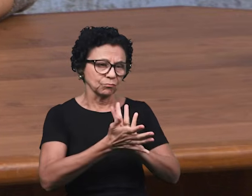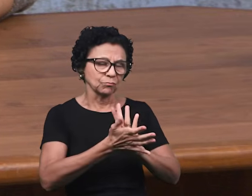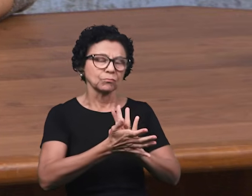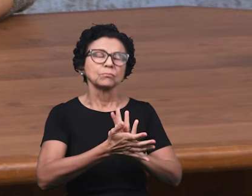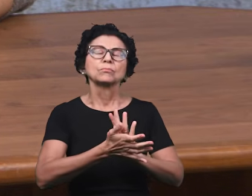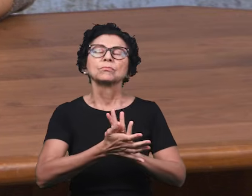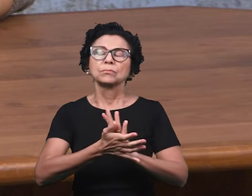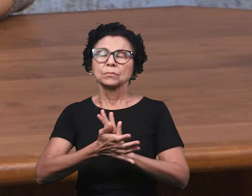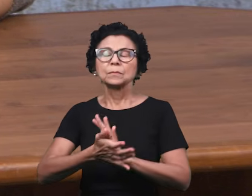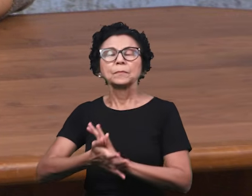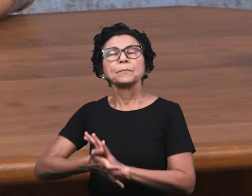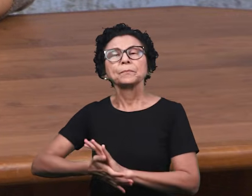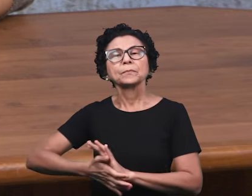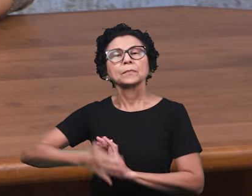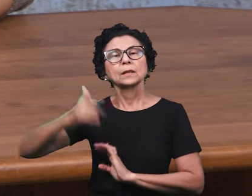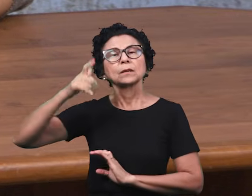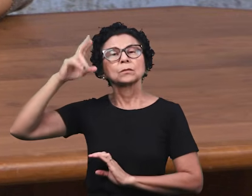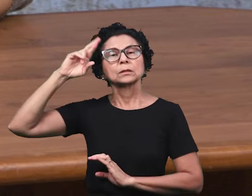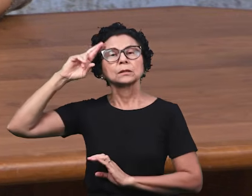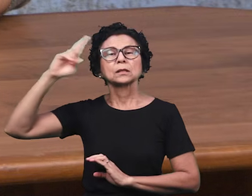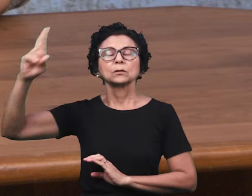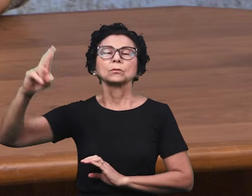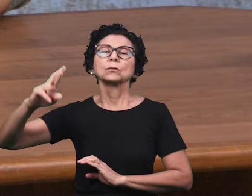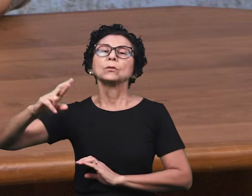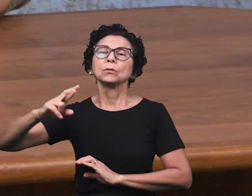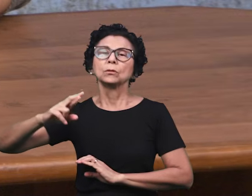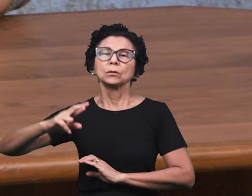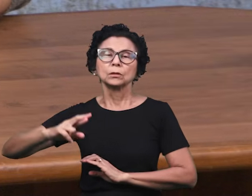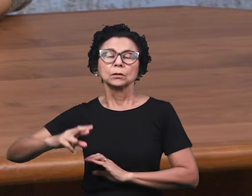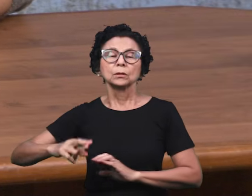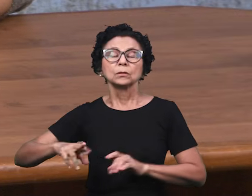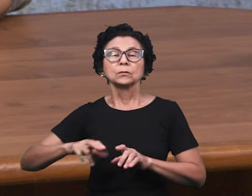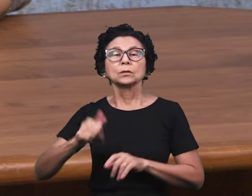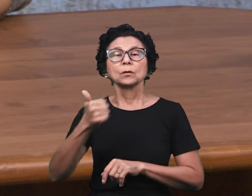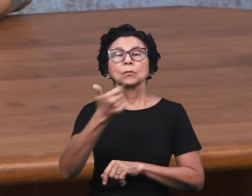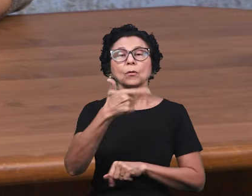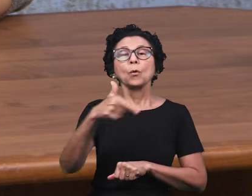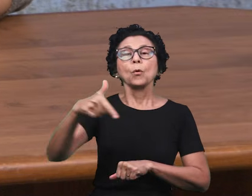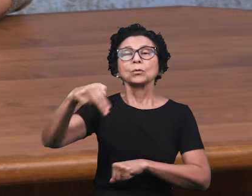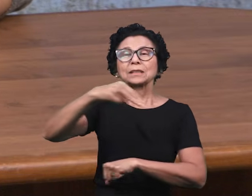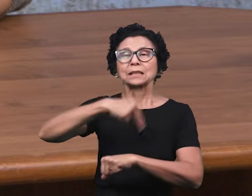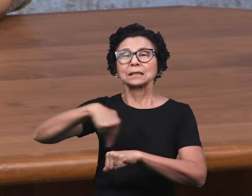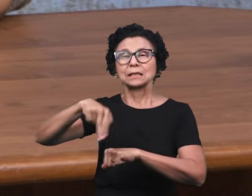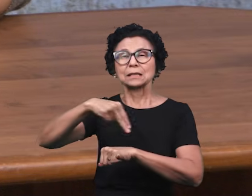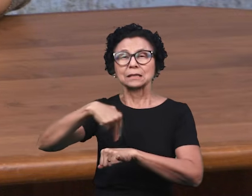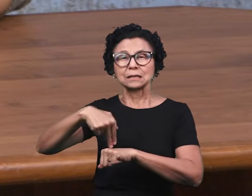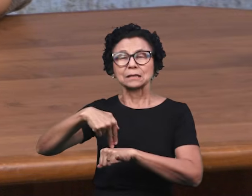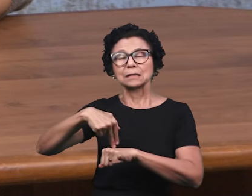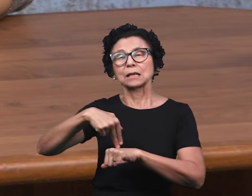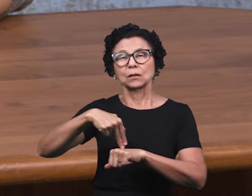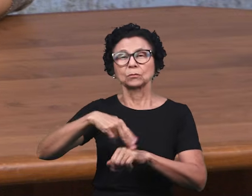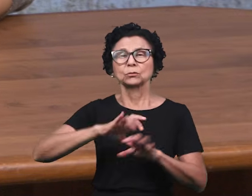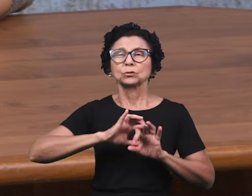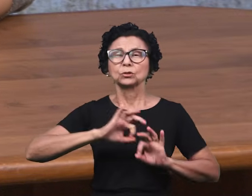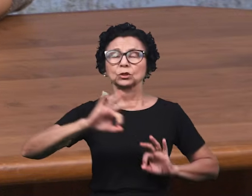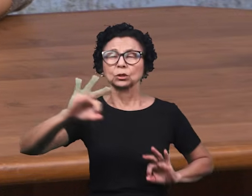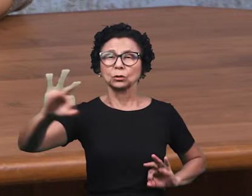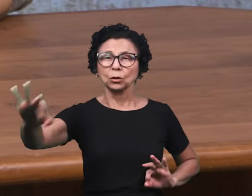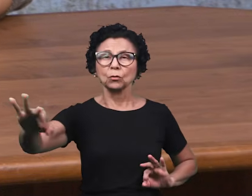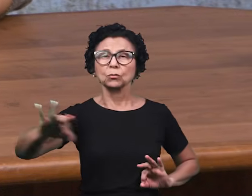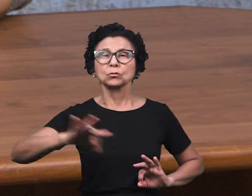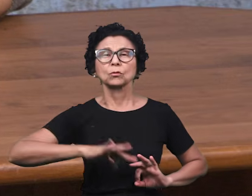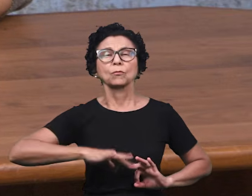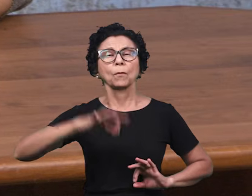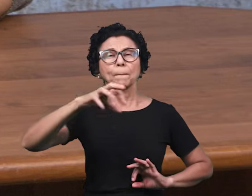que trarei sobre vós uma nação de longe, ó casa de Israel, diz o Senhor, uma